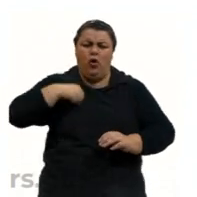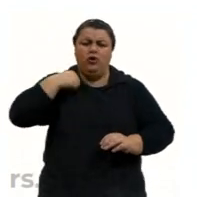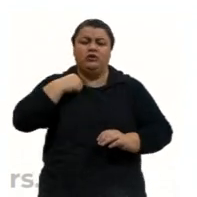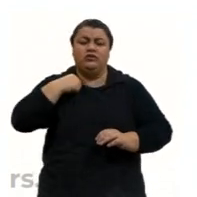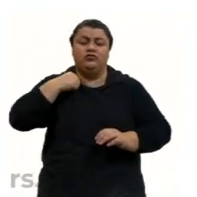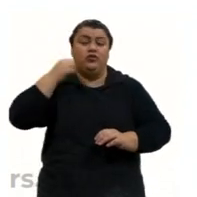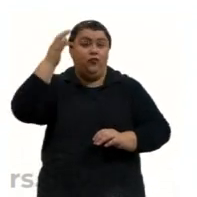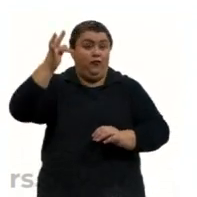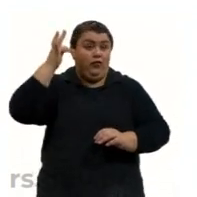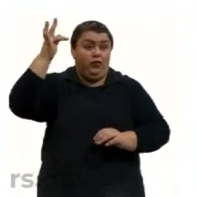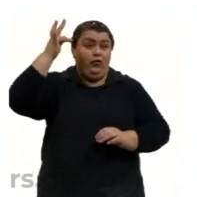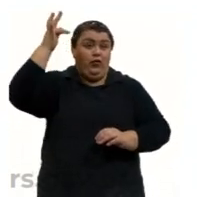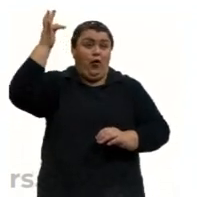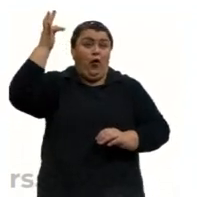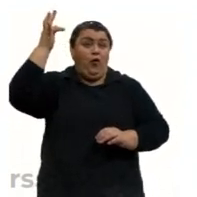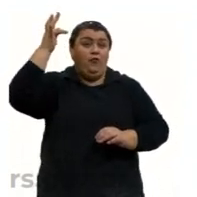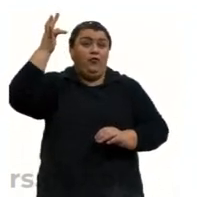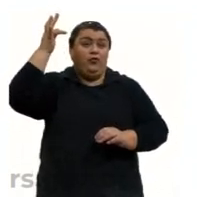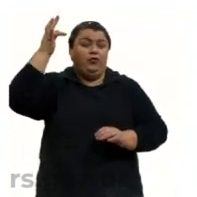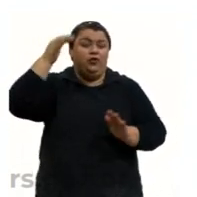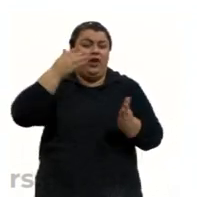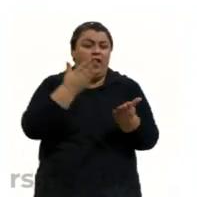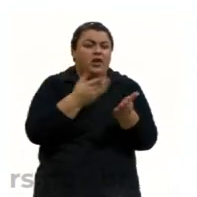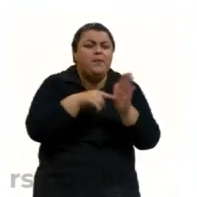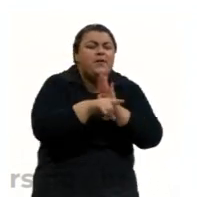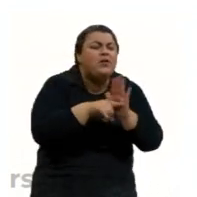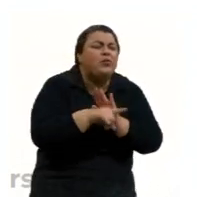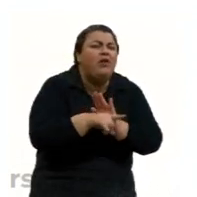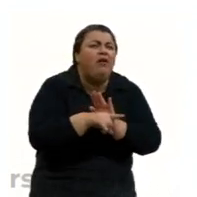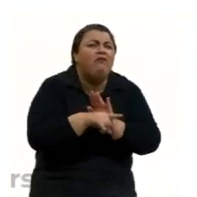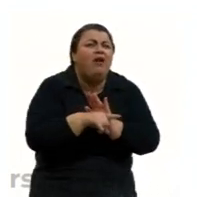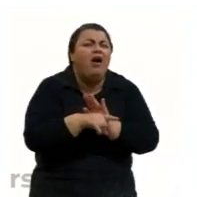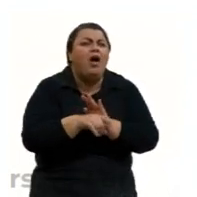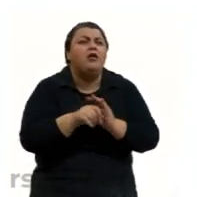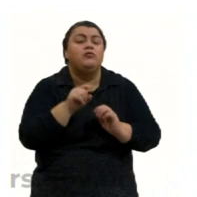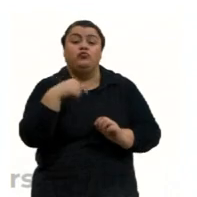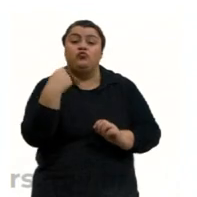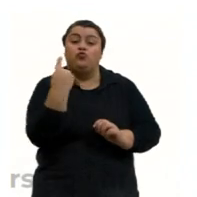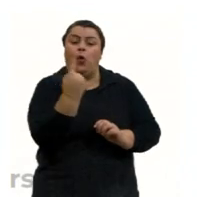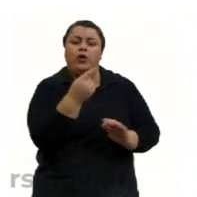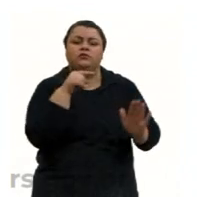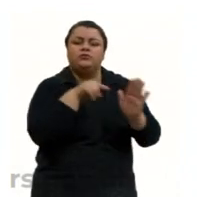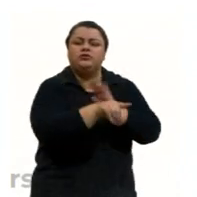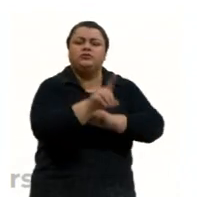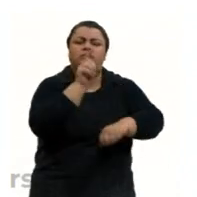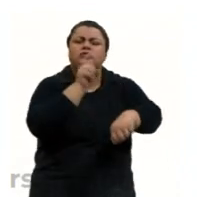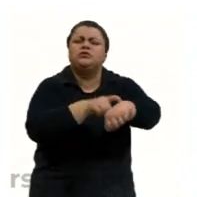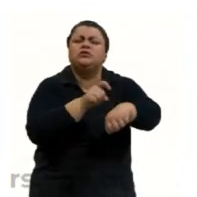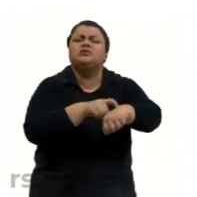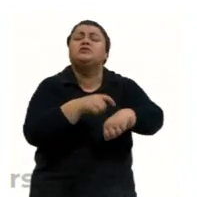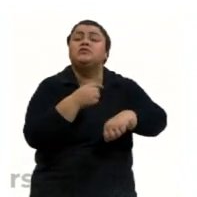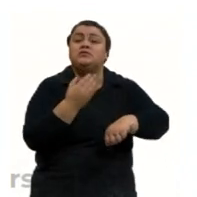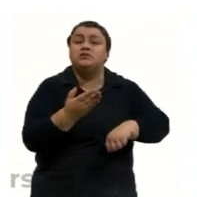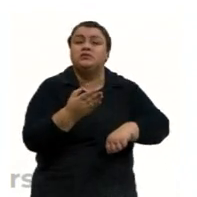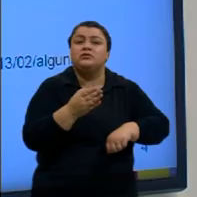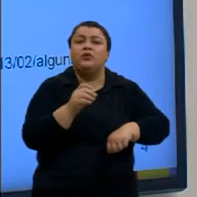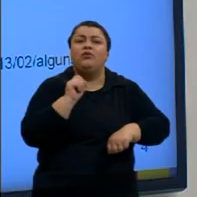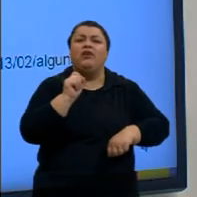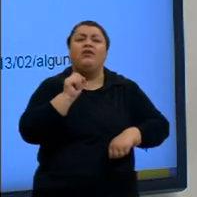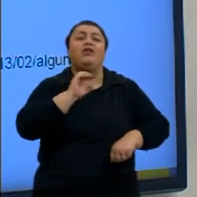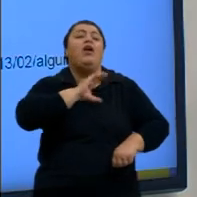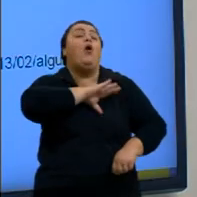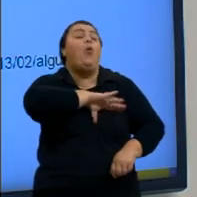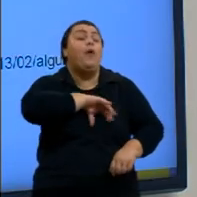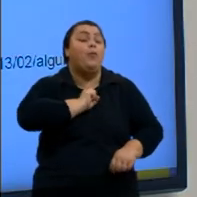perguntador a um dos primeiros filósofos que fazem processo né Nós per e não é que horas são mas o que que é o tempo que que é o